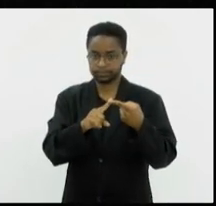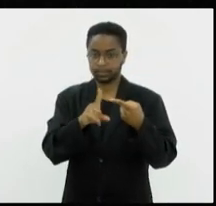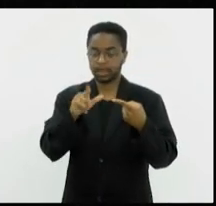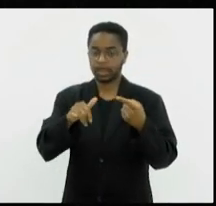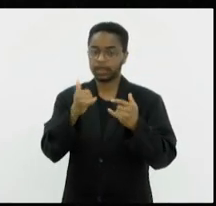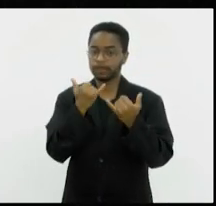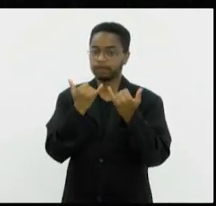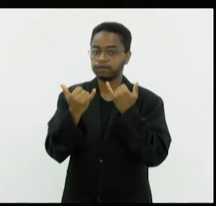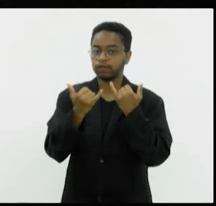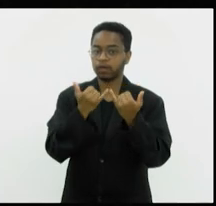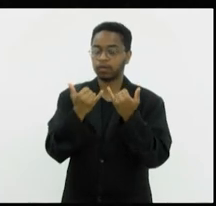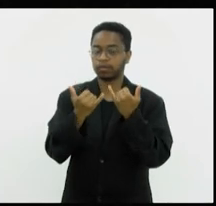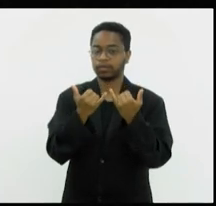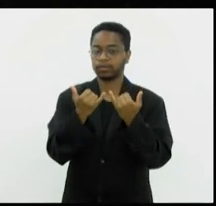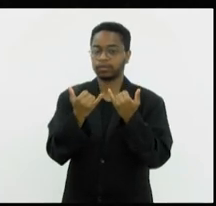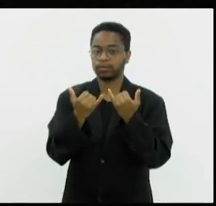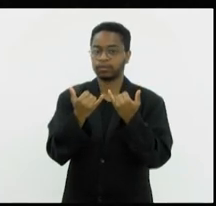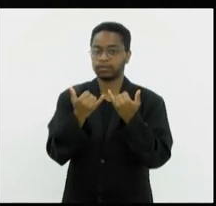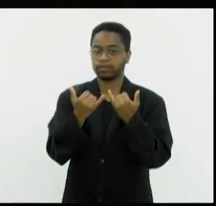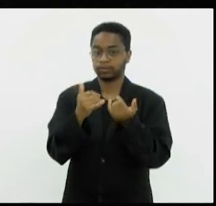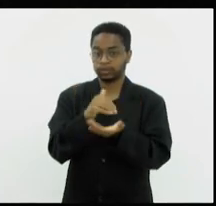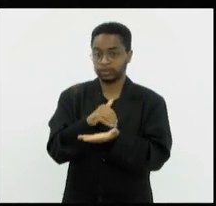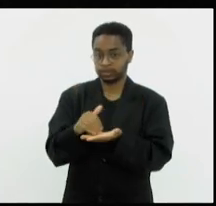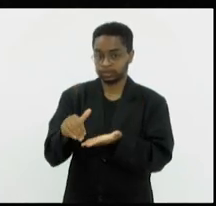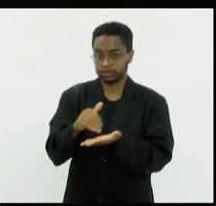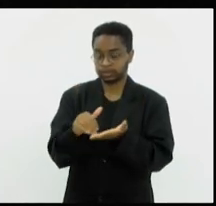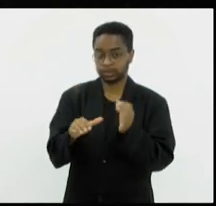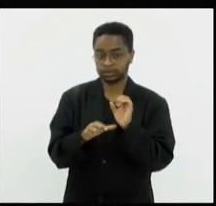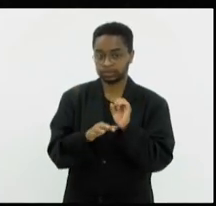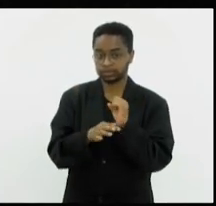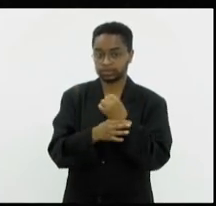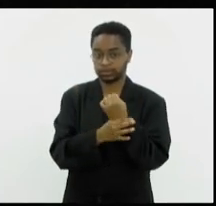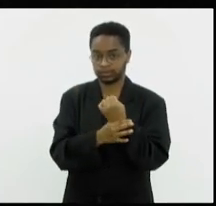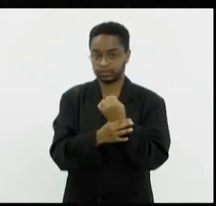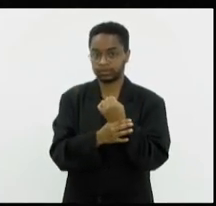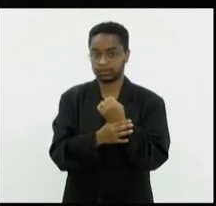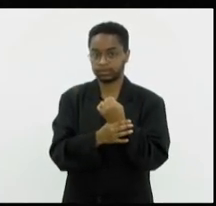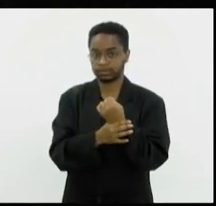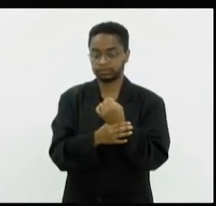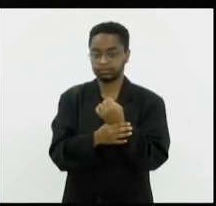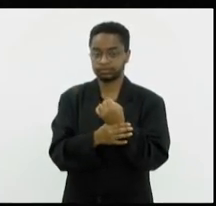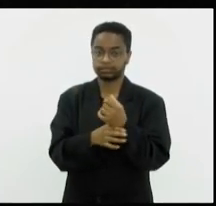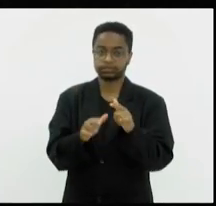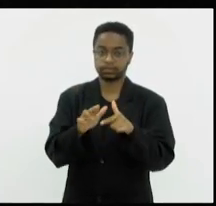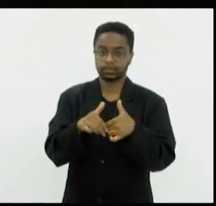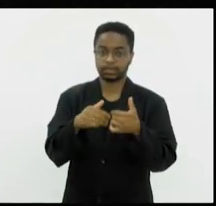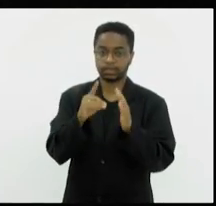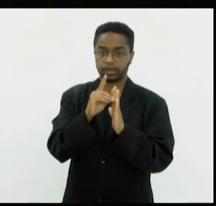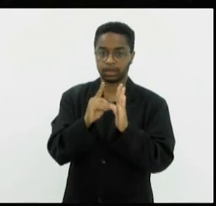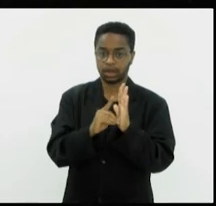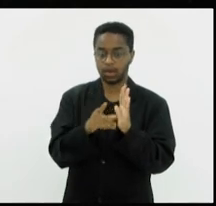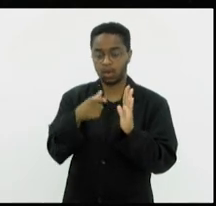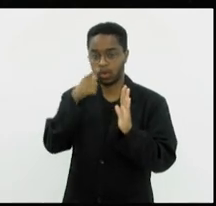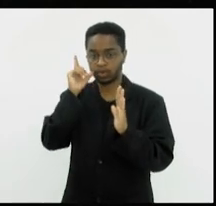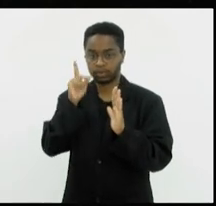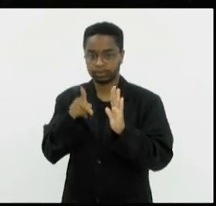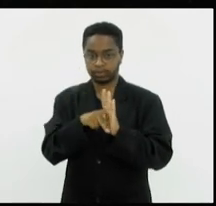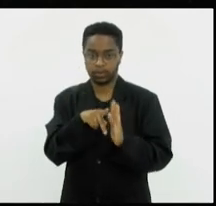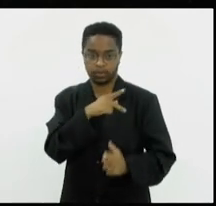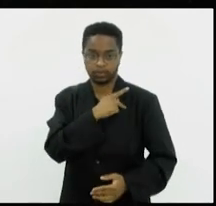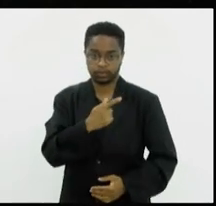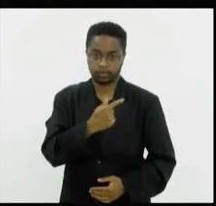notícia de que o secretário de segurança a partir do Decreto de ontem do govern do Estado